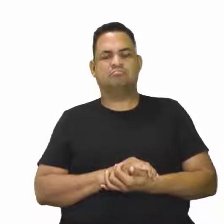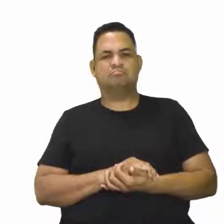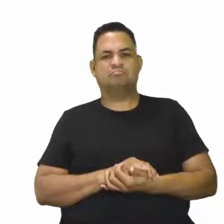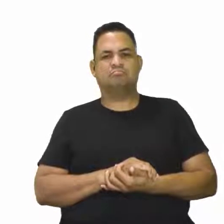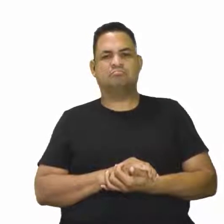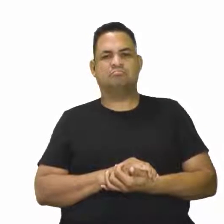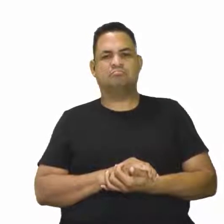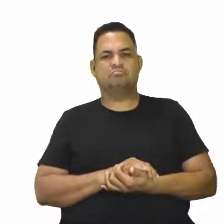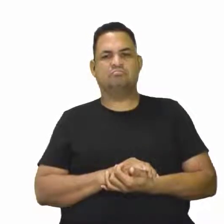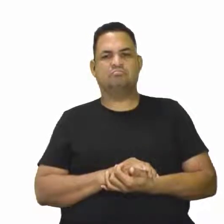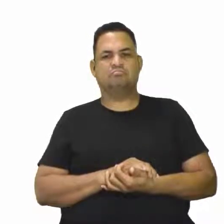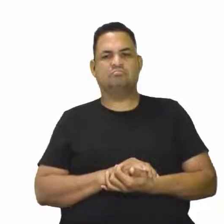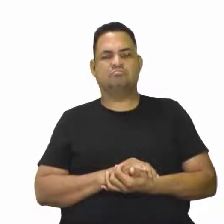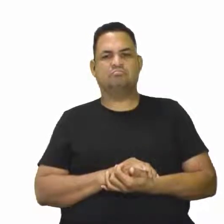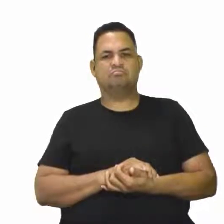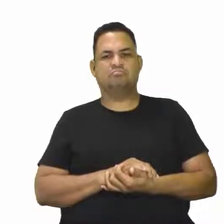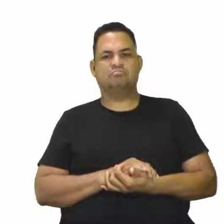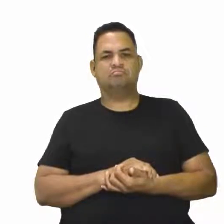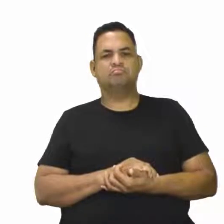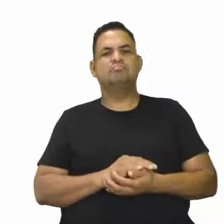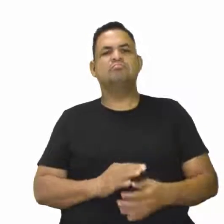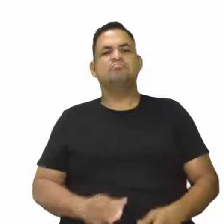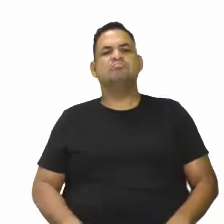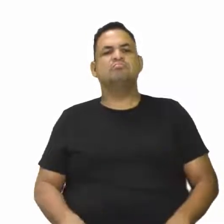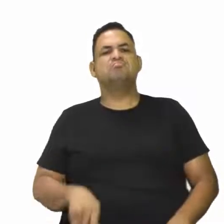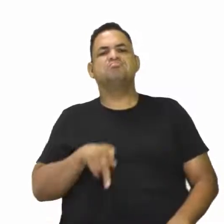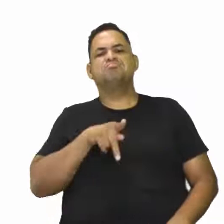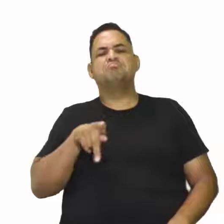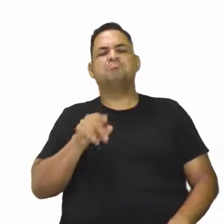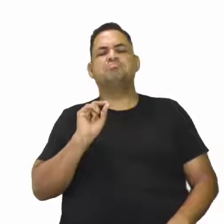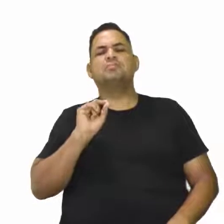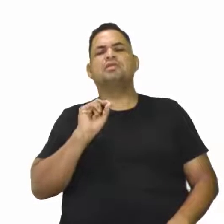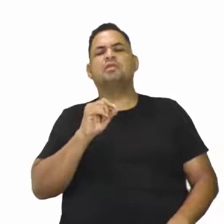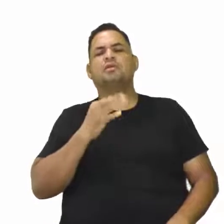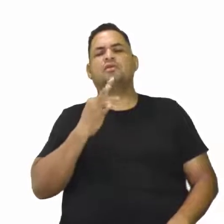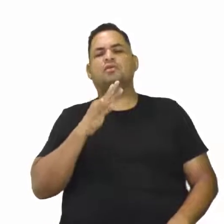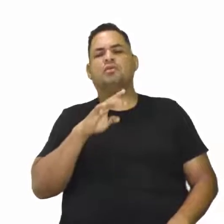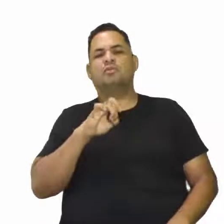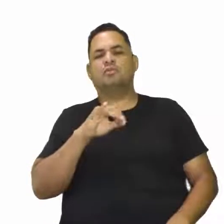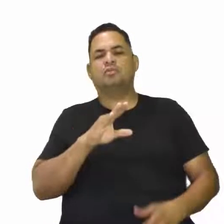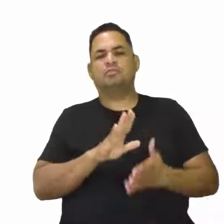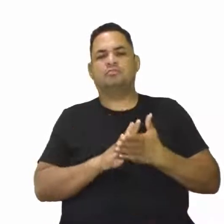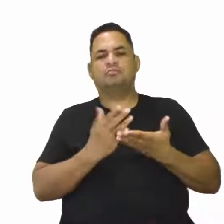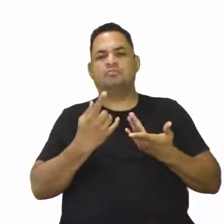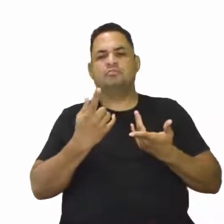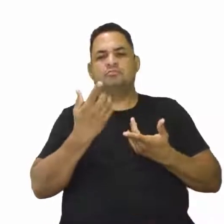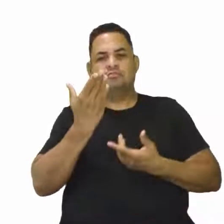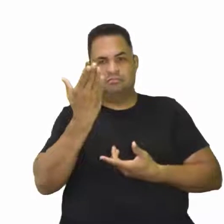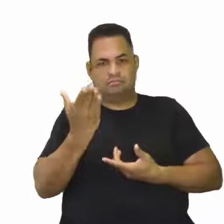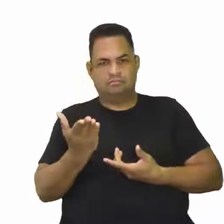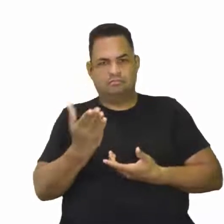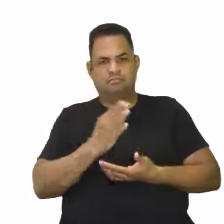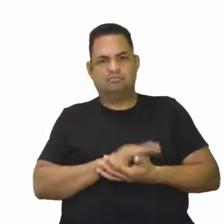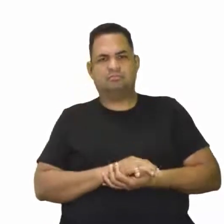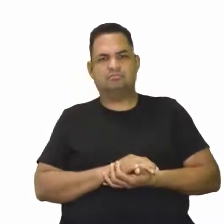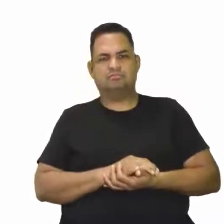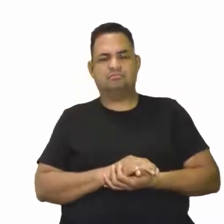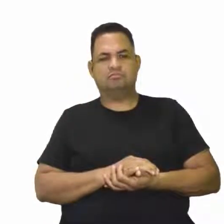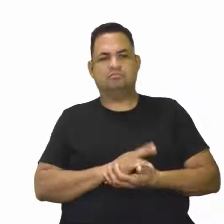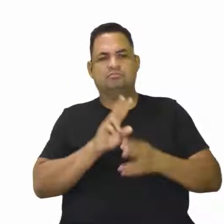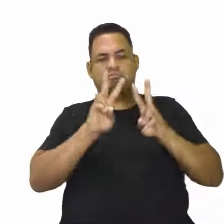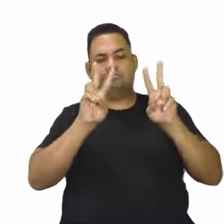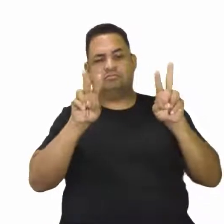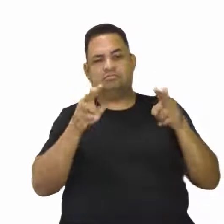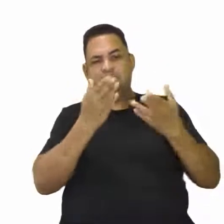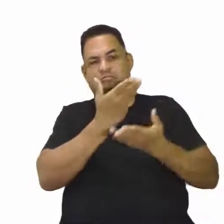trompo. Você diz assim, professor, eu nem sei o que é um trompo. Só que, olha aí, o